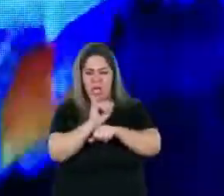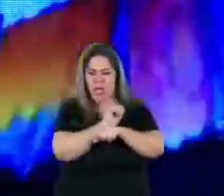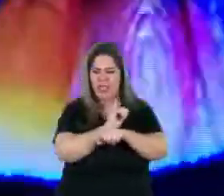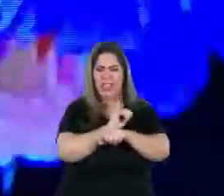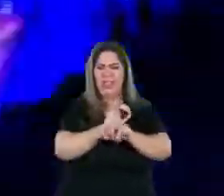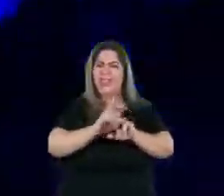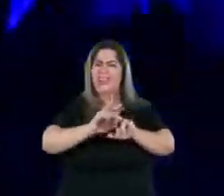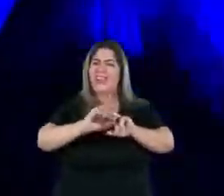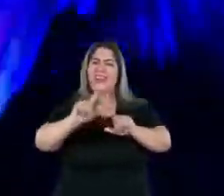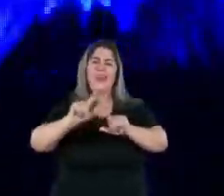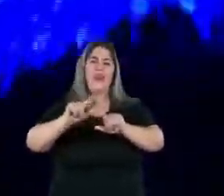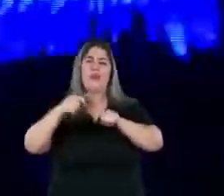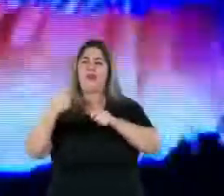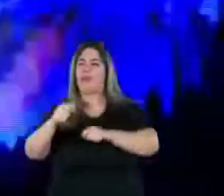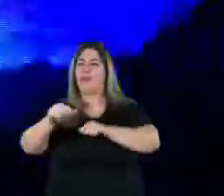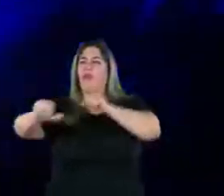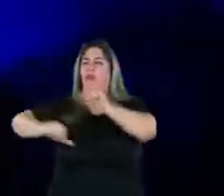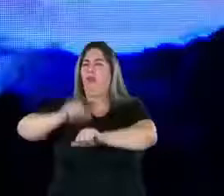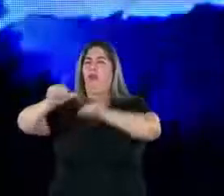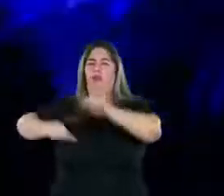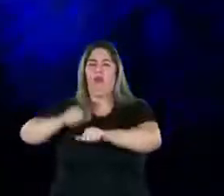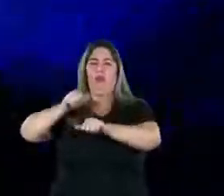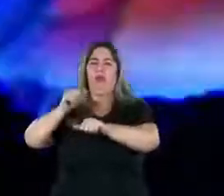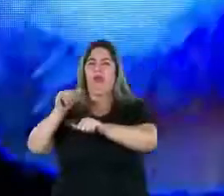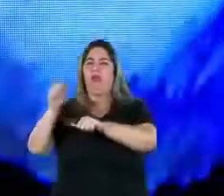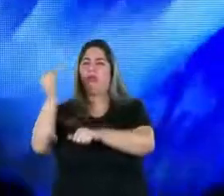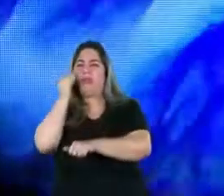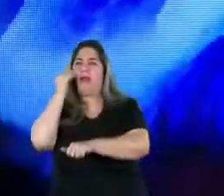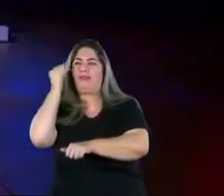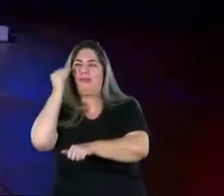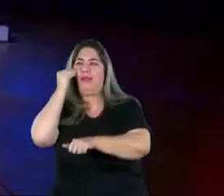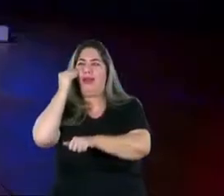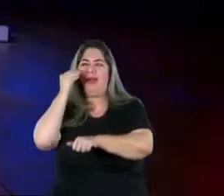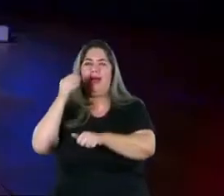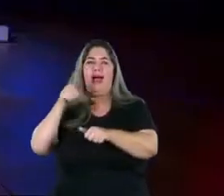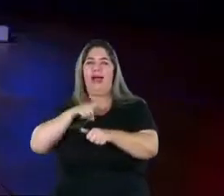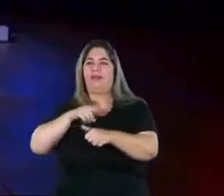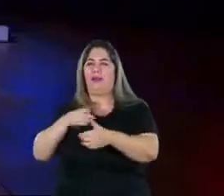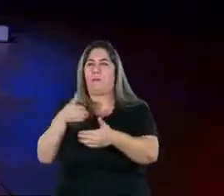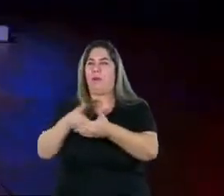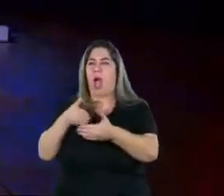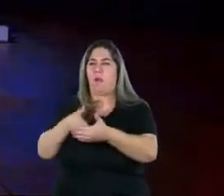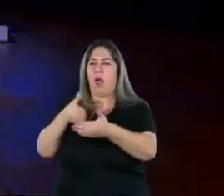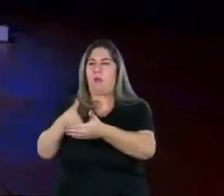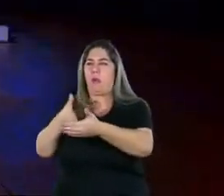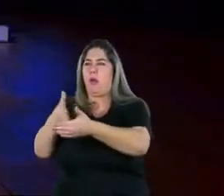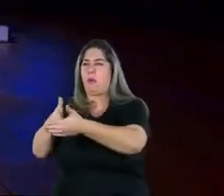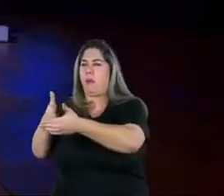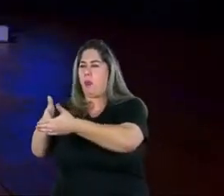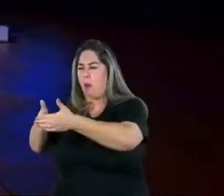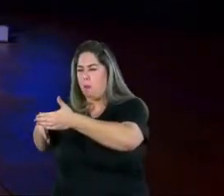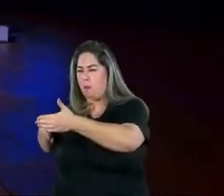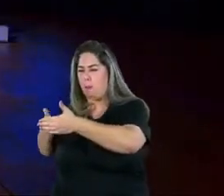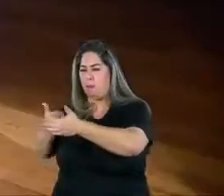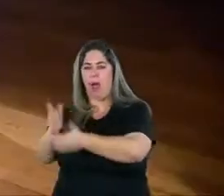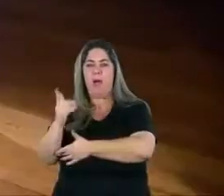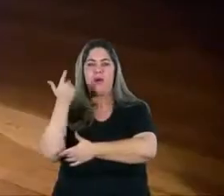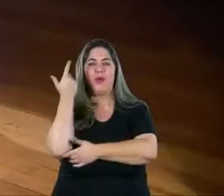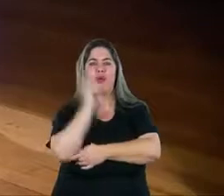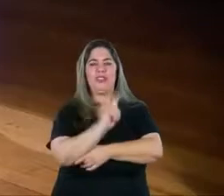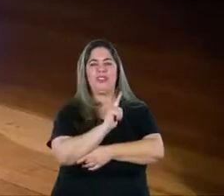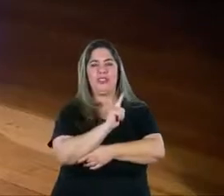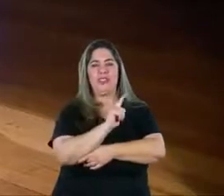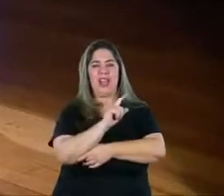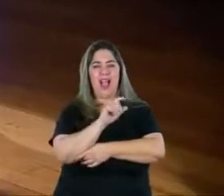nas situações aleatórias, utiliza o aléa, o obstáculo e a adversidade para alcançar seus fins.